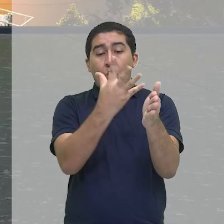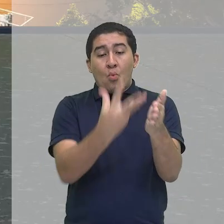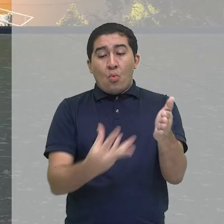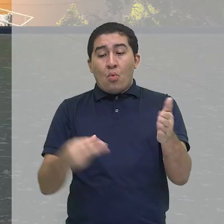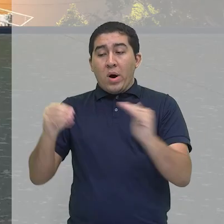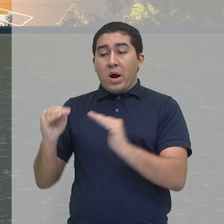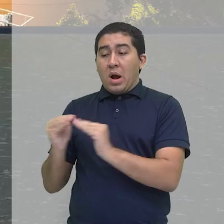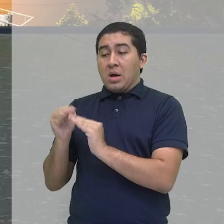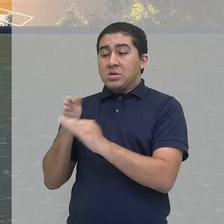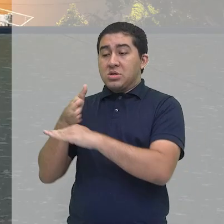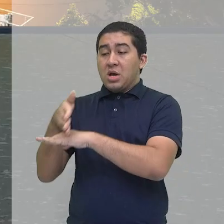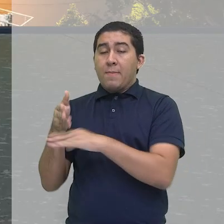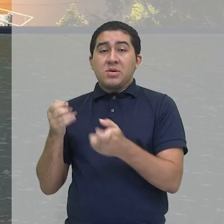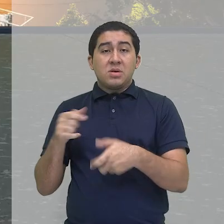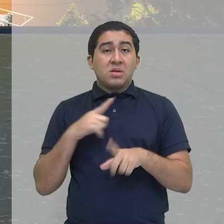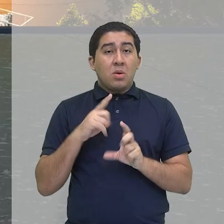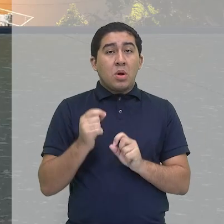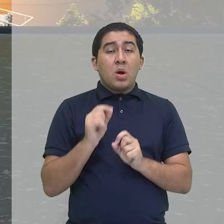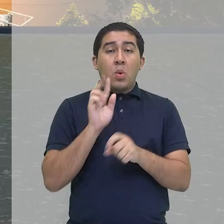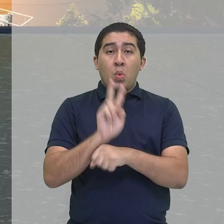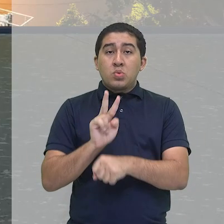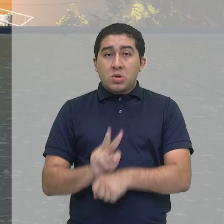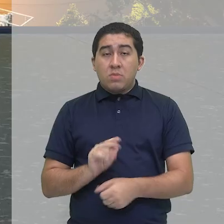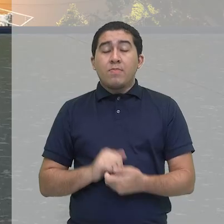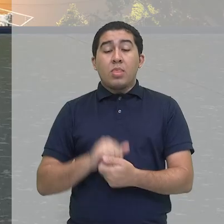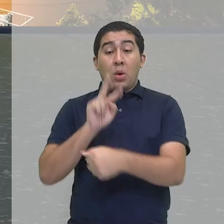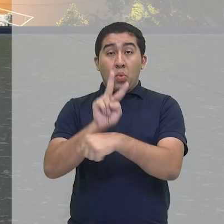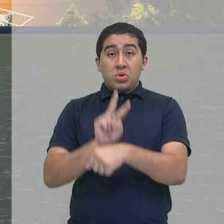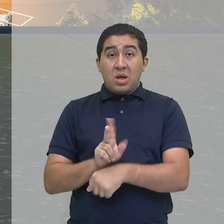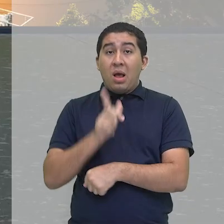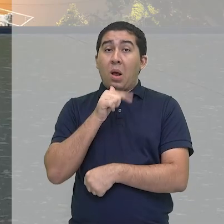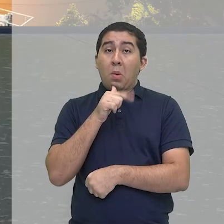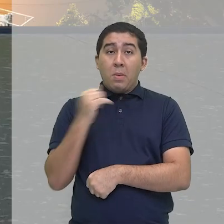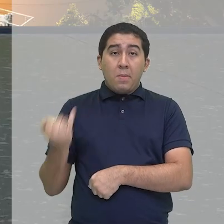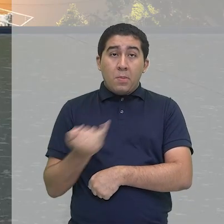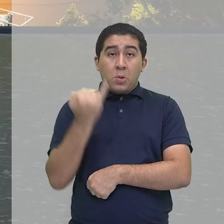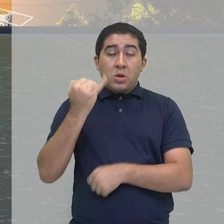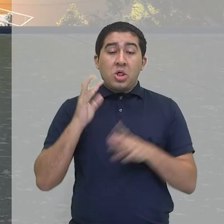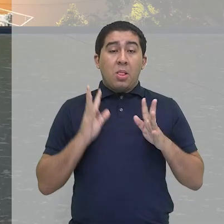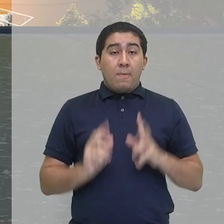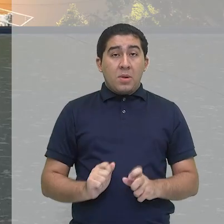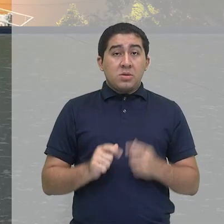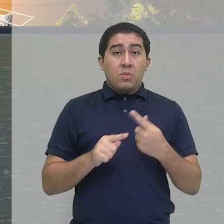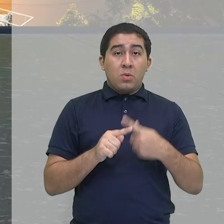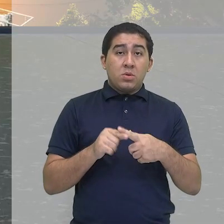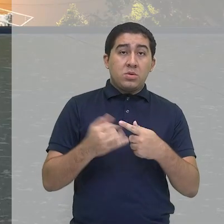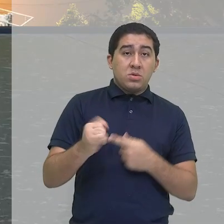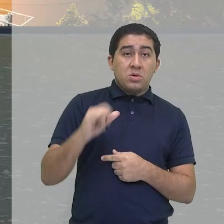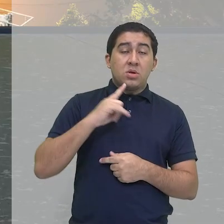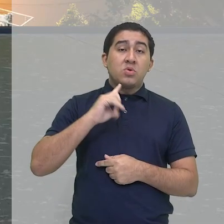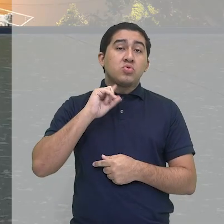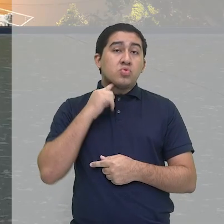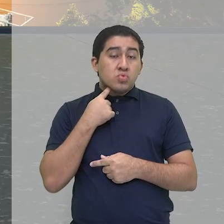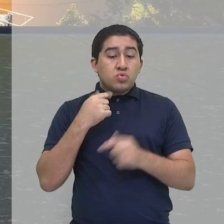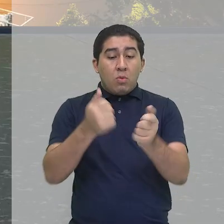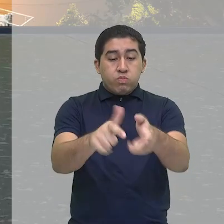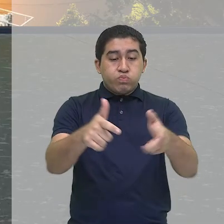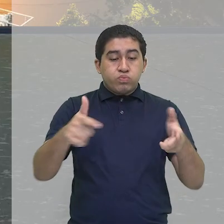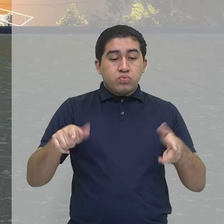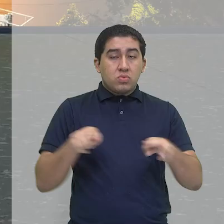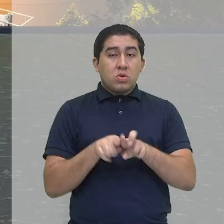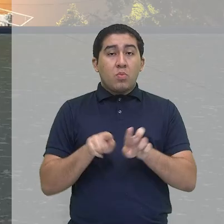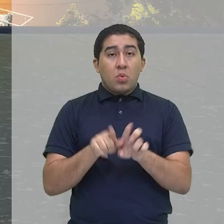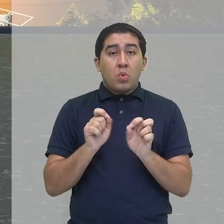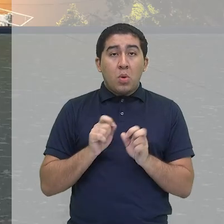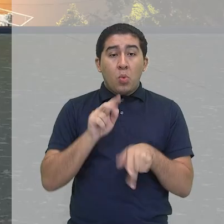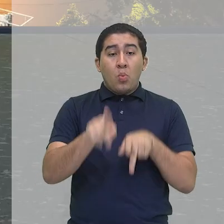vários desses processos. Então, o tratamento da água ele é importante porque, em função desse aumento da poluição e também do aumento